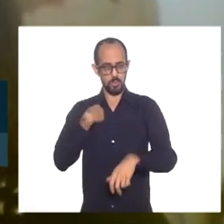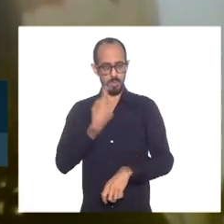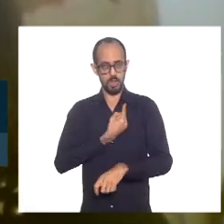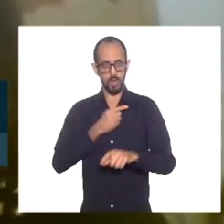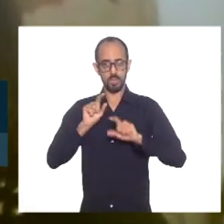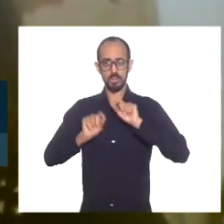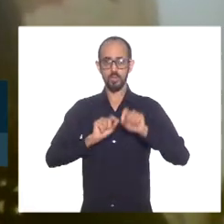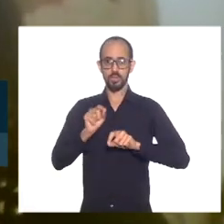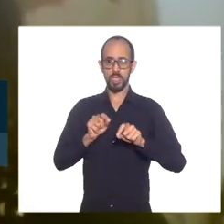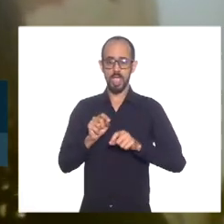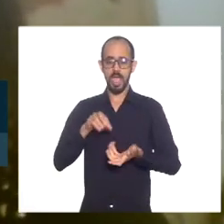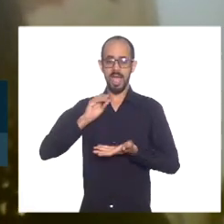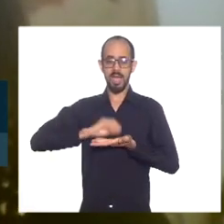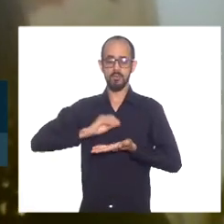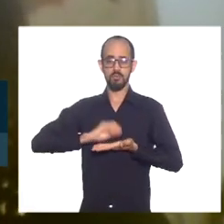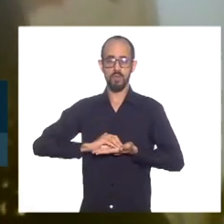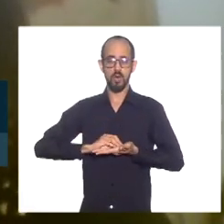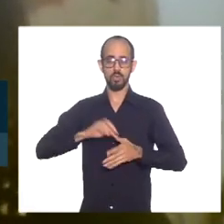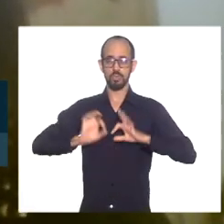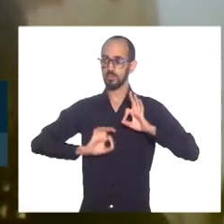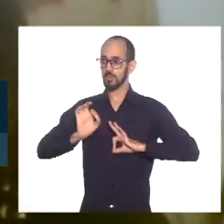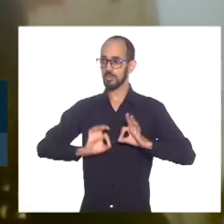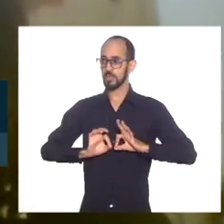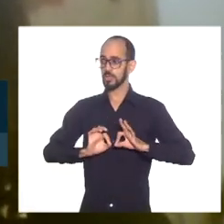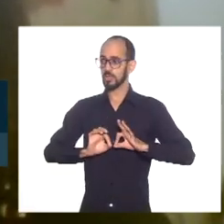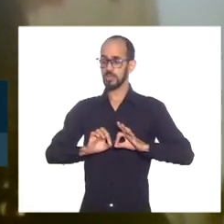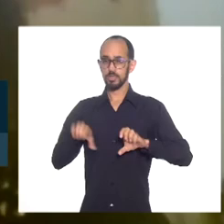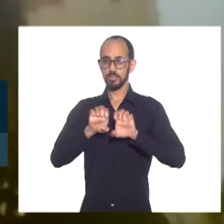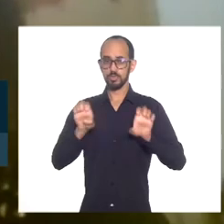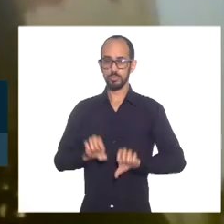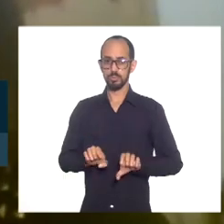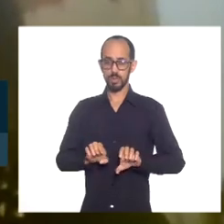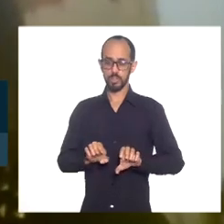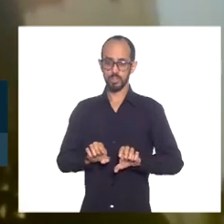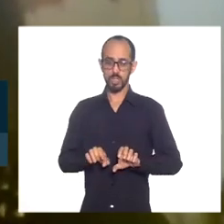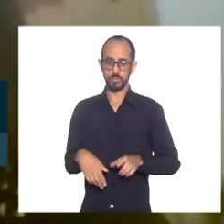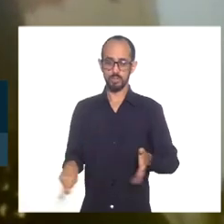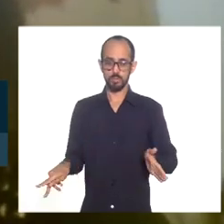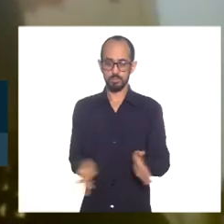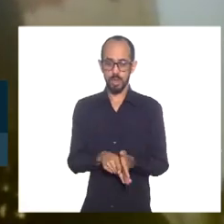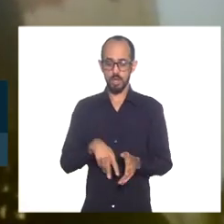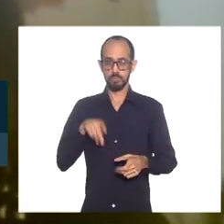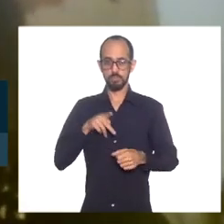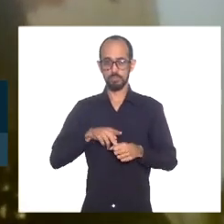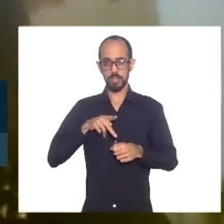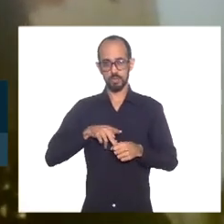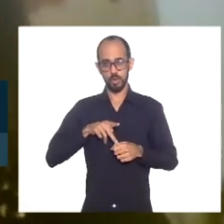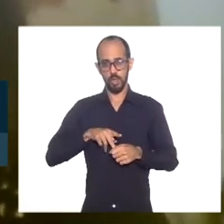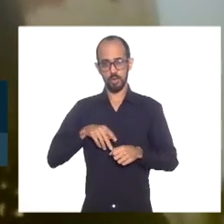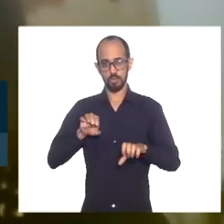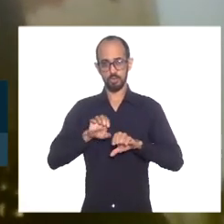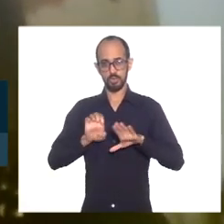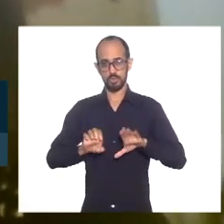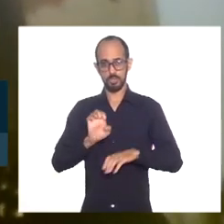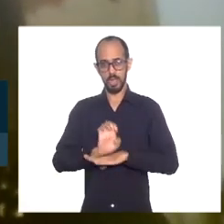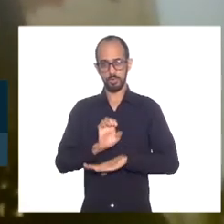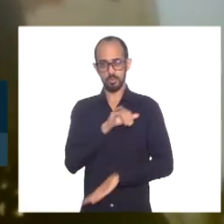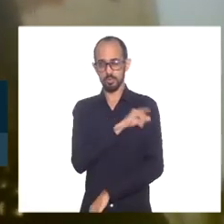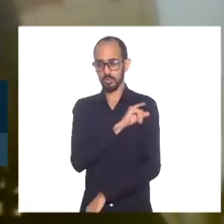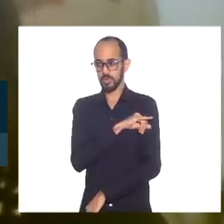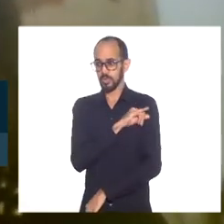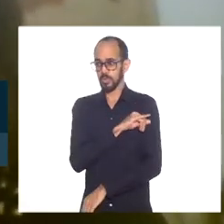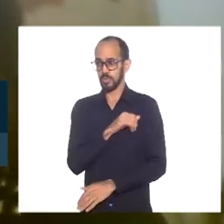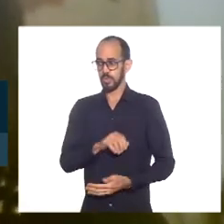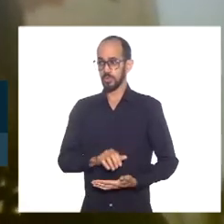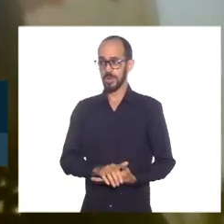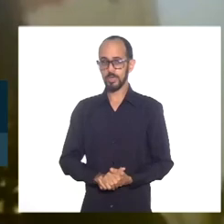a falta de um projeto estruturado para o setor de petróleo no estado do Rio de Janeiro. Eu acho que esse é o desafio que nós